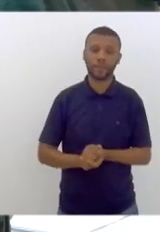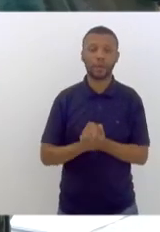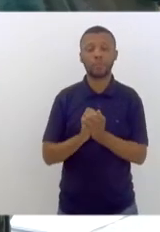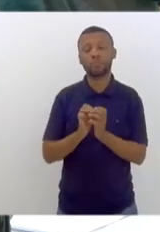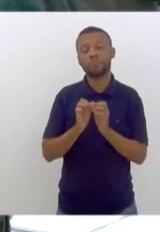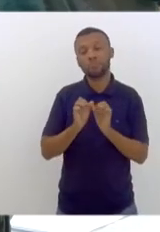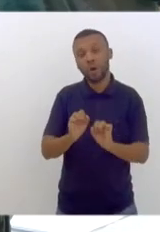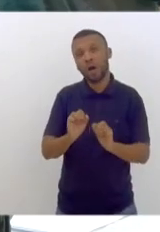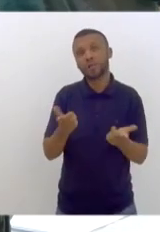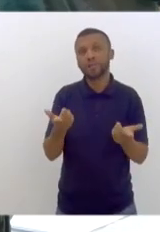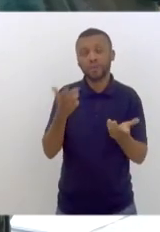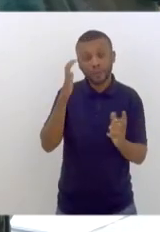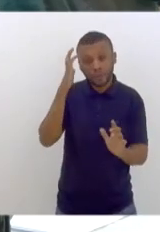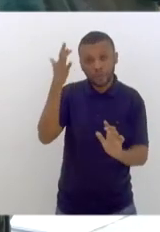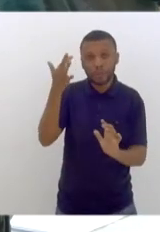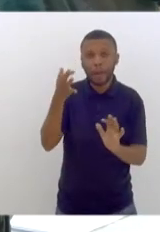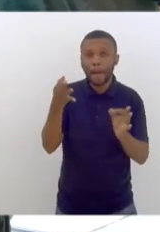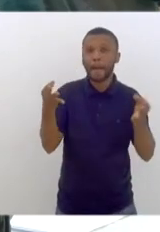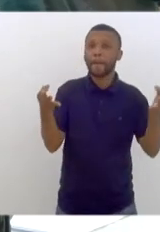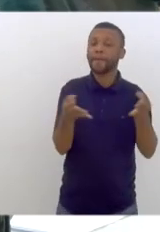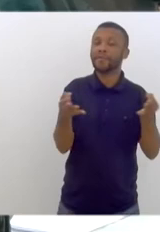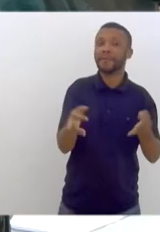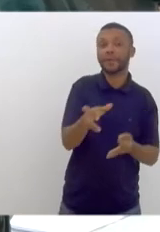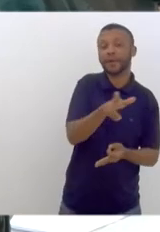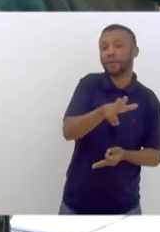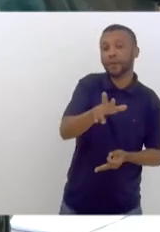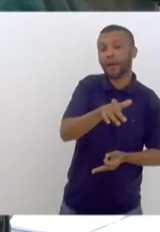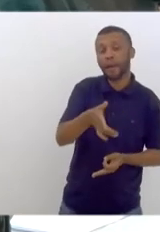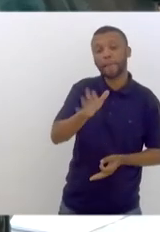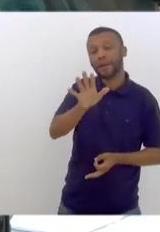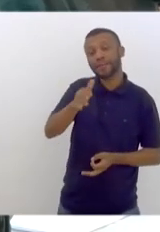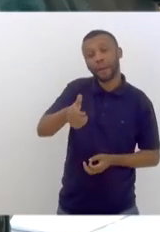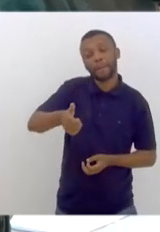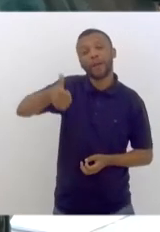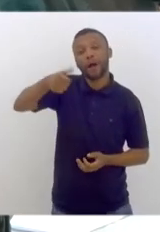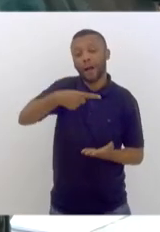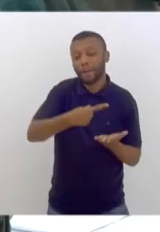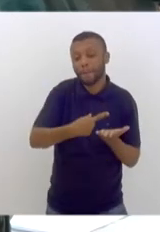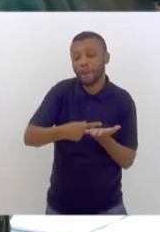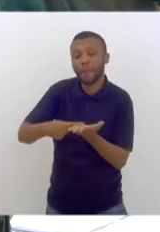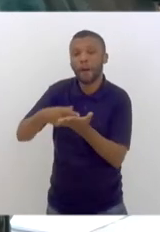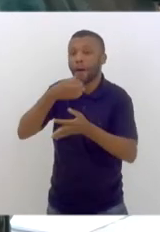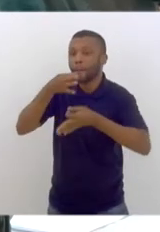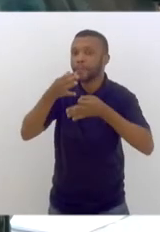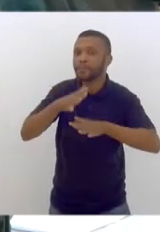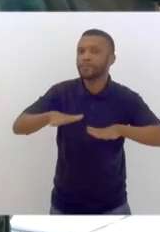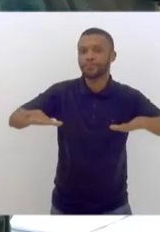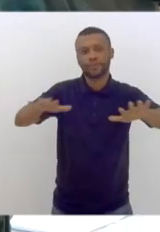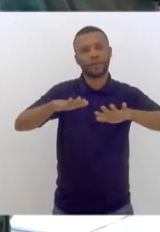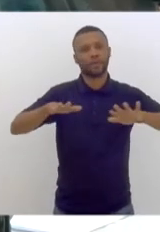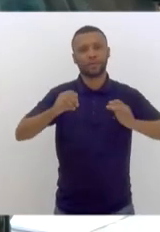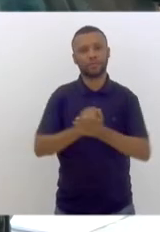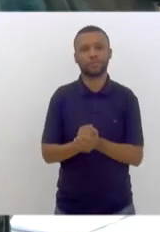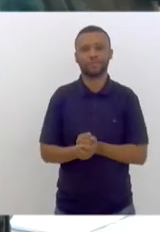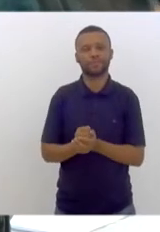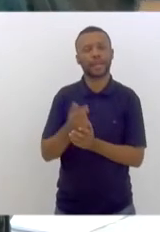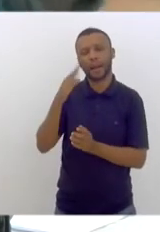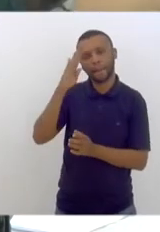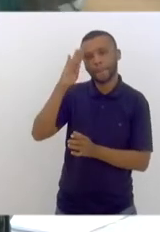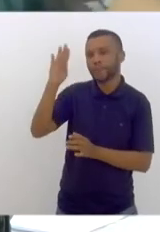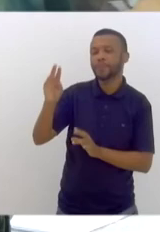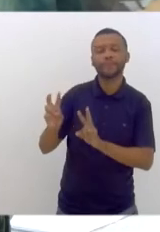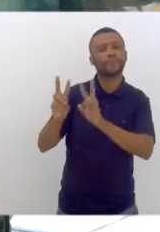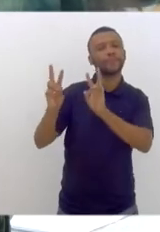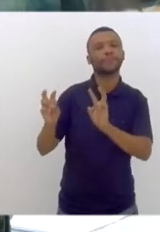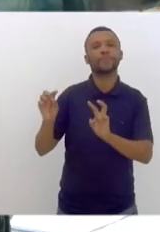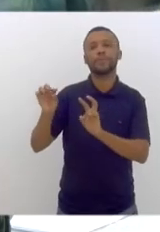ideal, mas que seja a melhor. Né? No que diz respeito, principalmente,